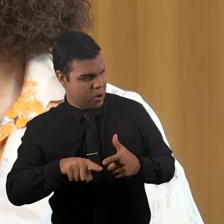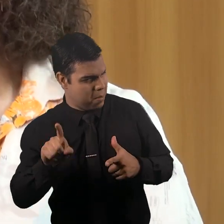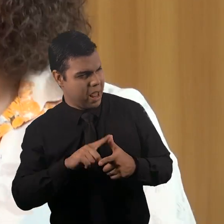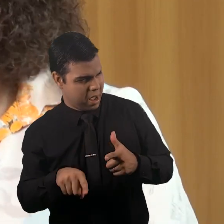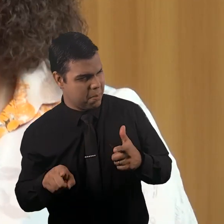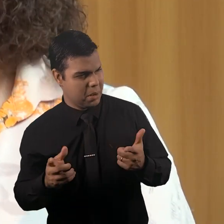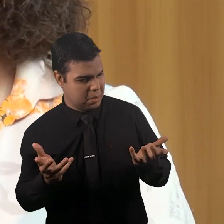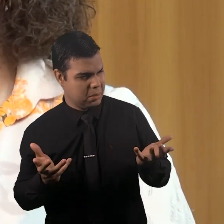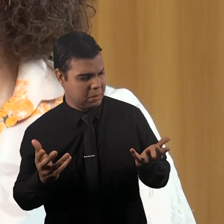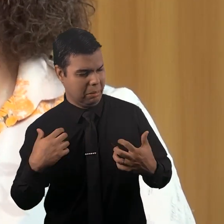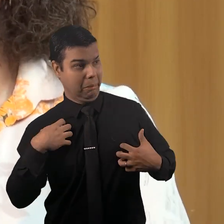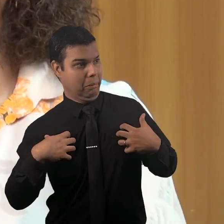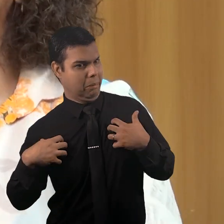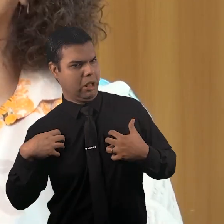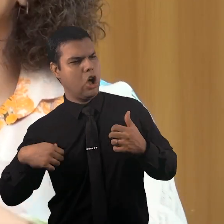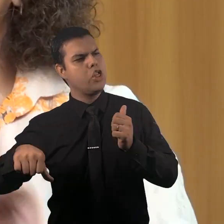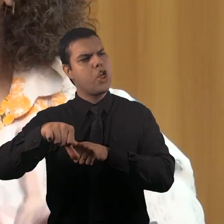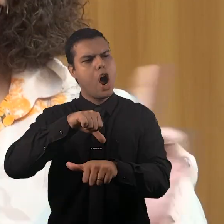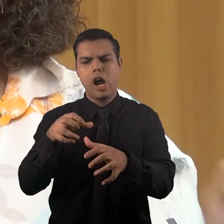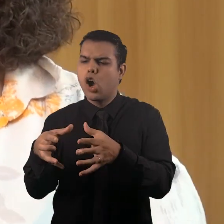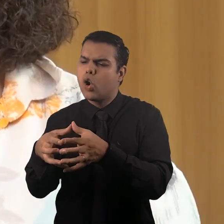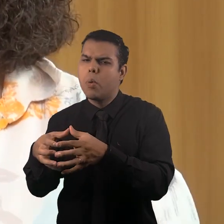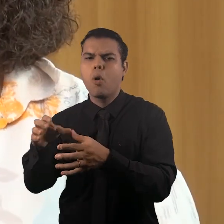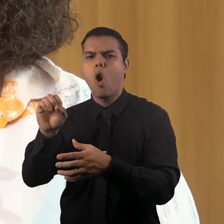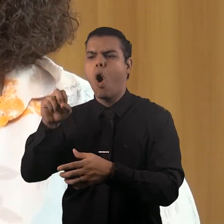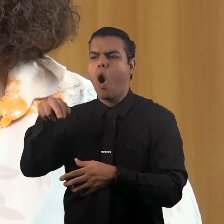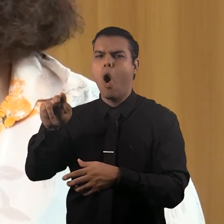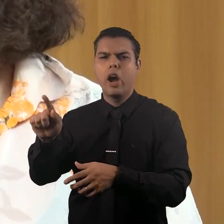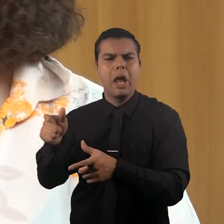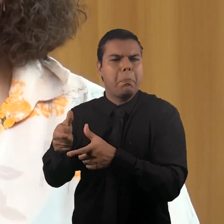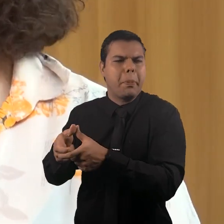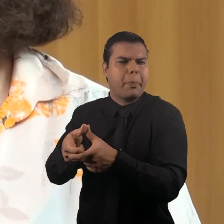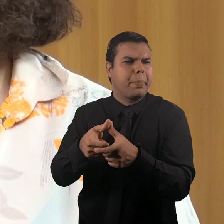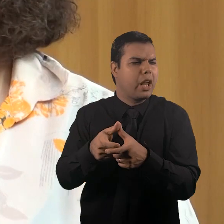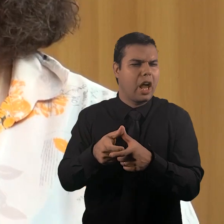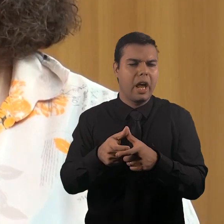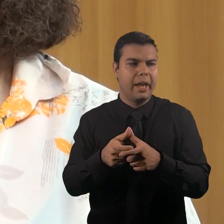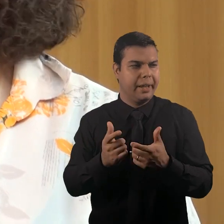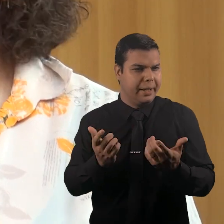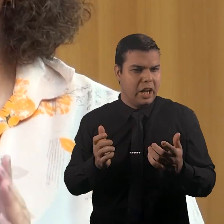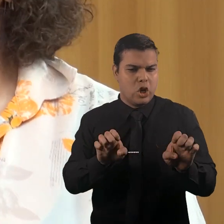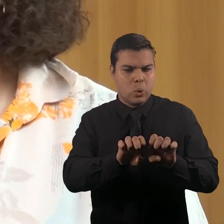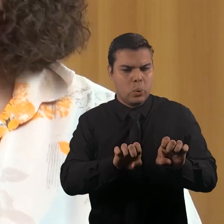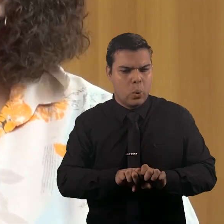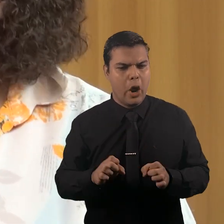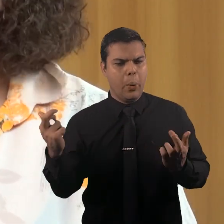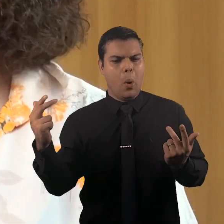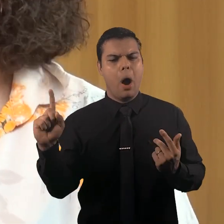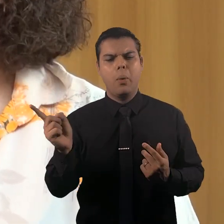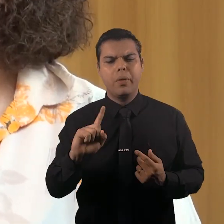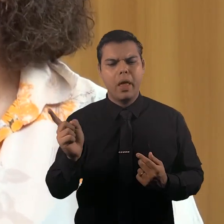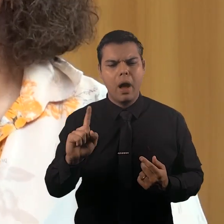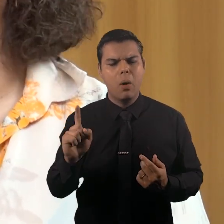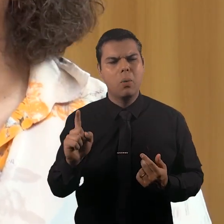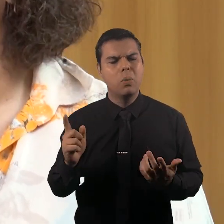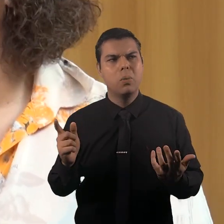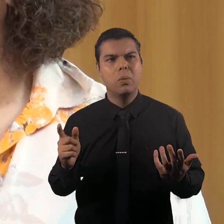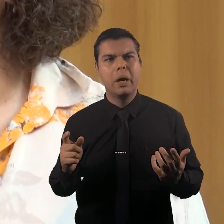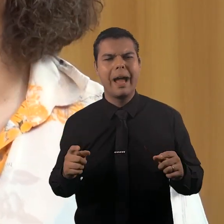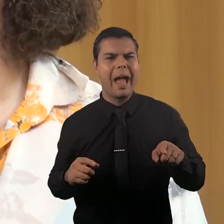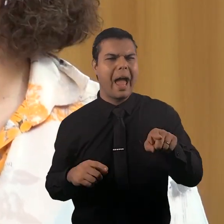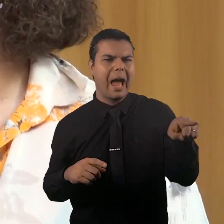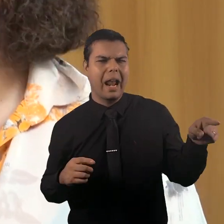aqui, como será que as ONGs menores, que não têm a nossa estrutura, que não têm os nossos processos e